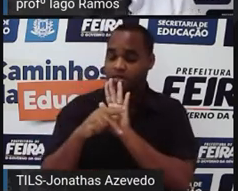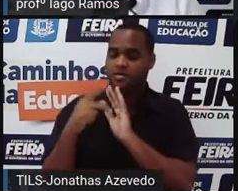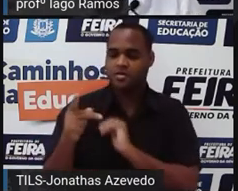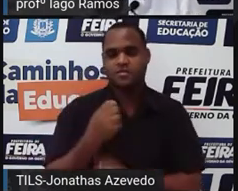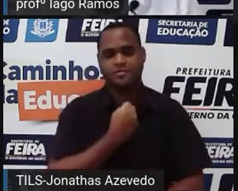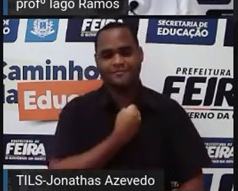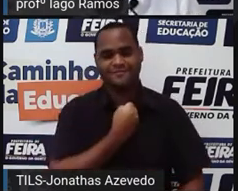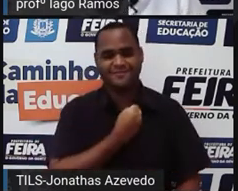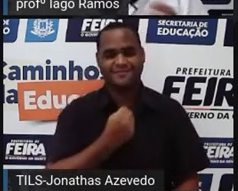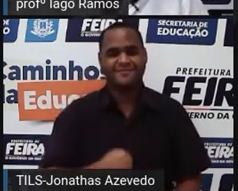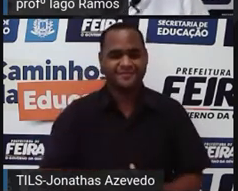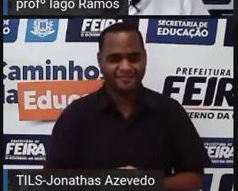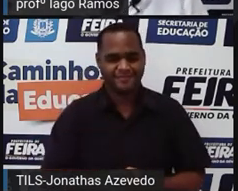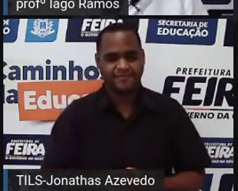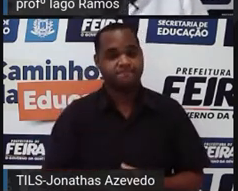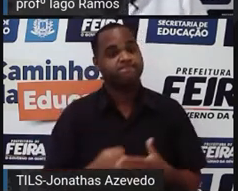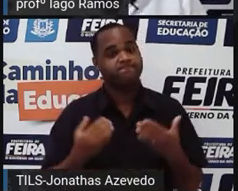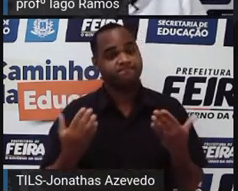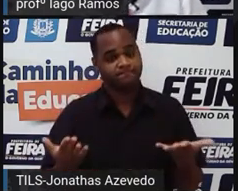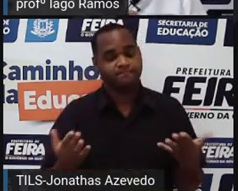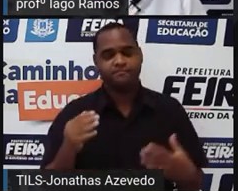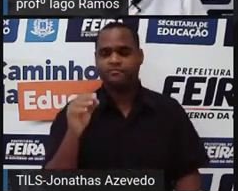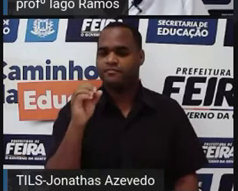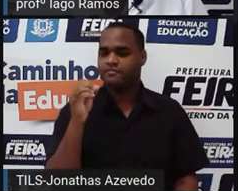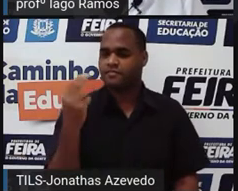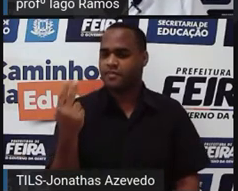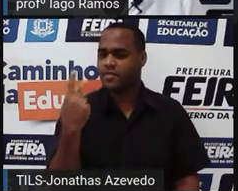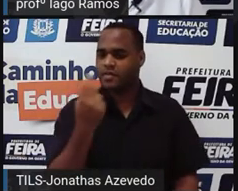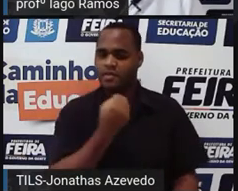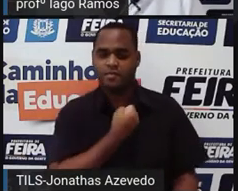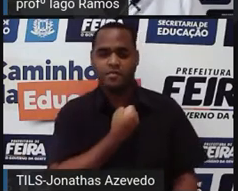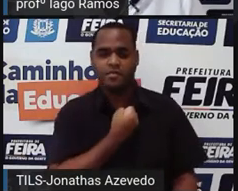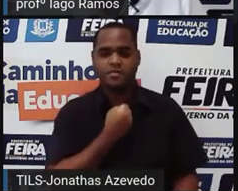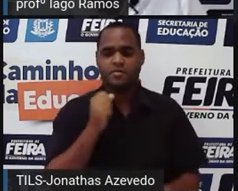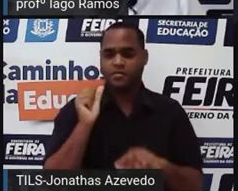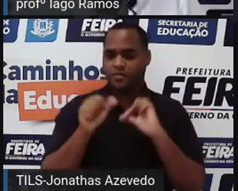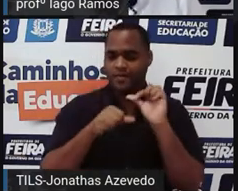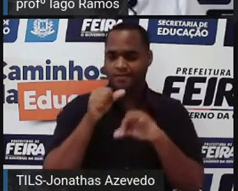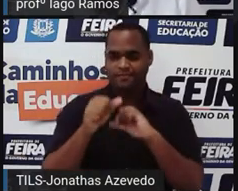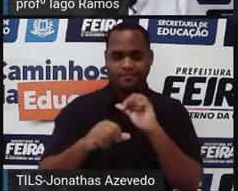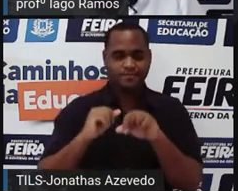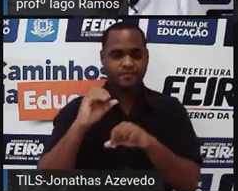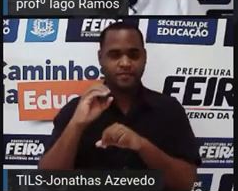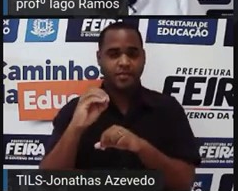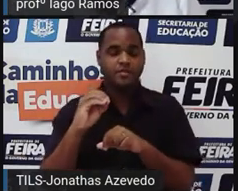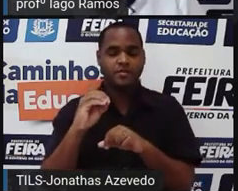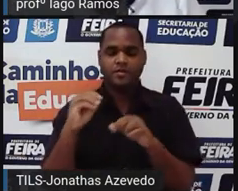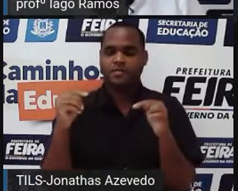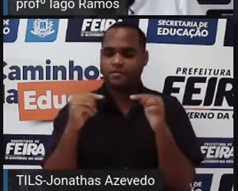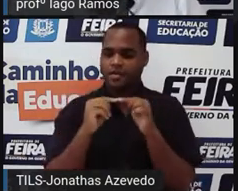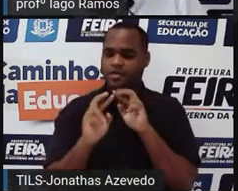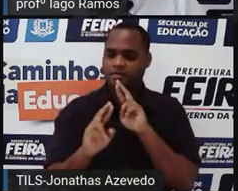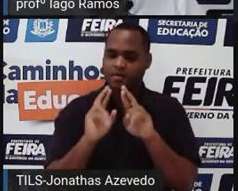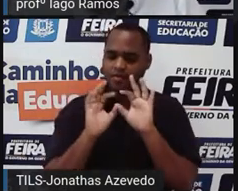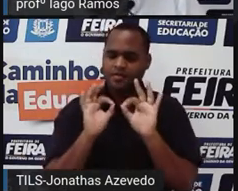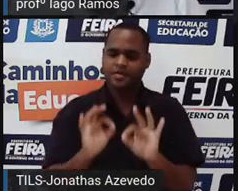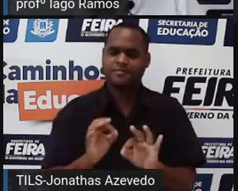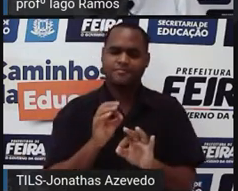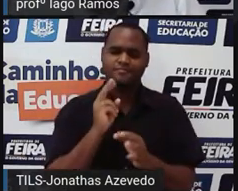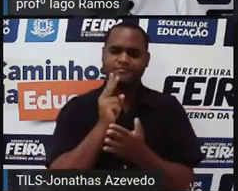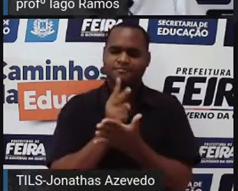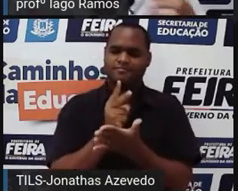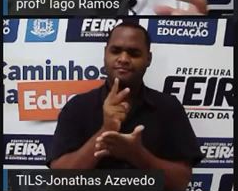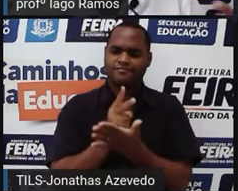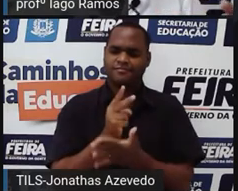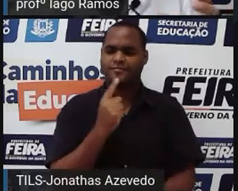número, tá? Ou quando a gente pega um número e eleva a zero, o resultado sempre dá 1, tá